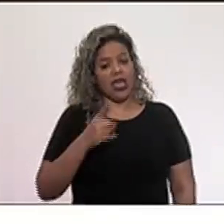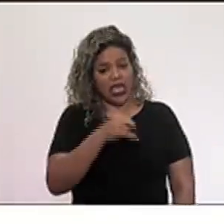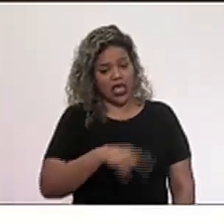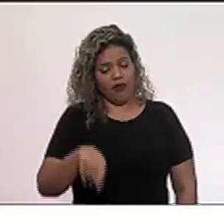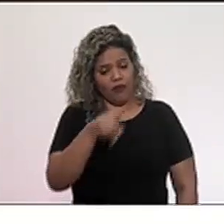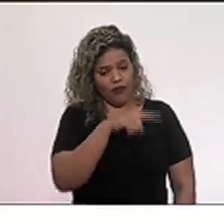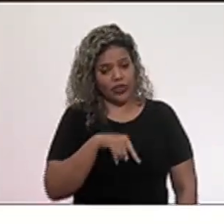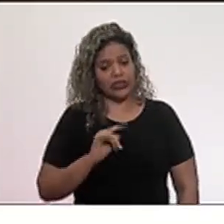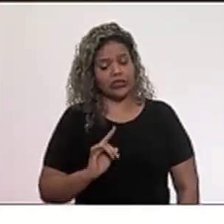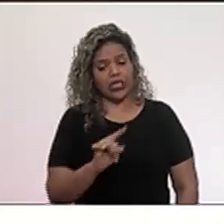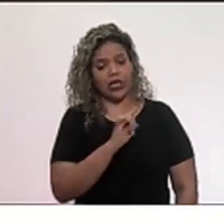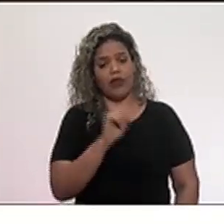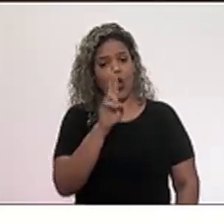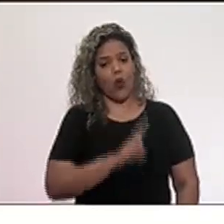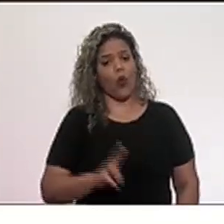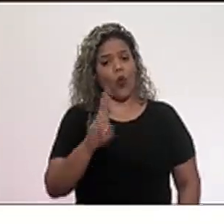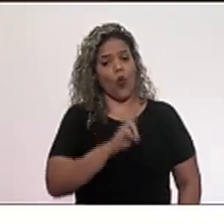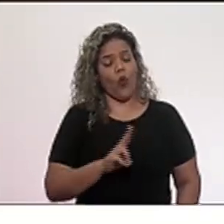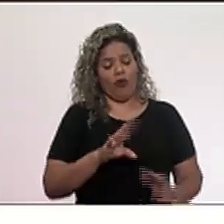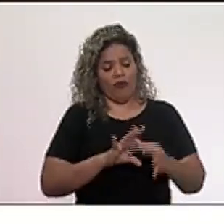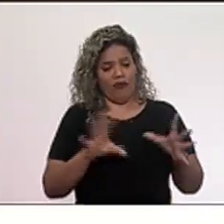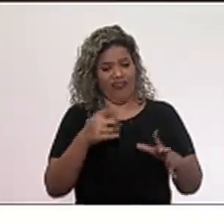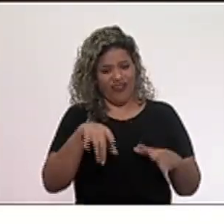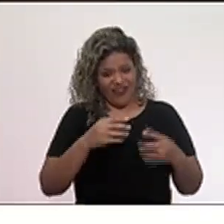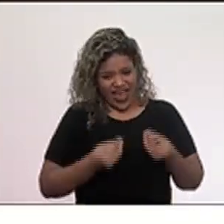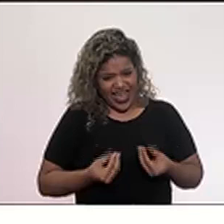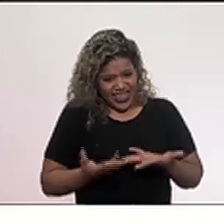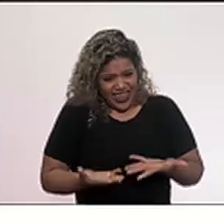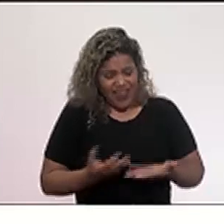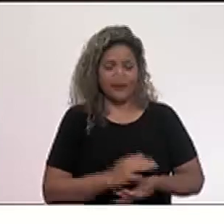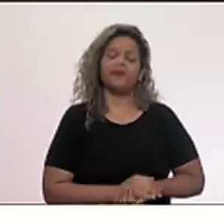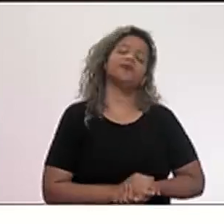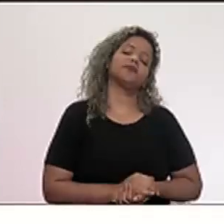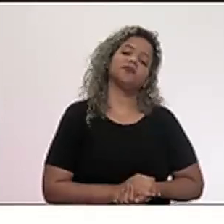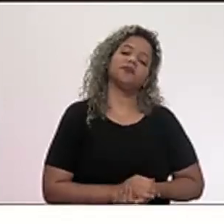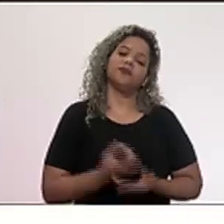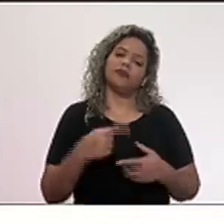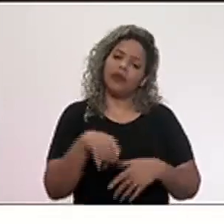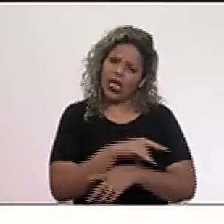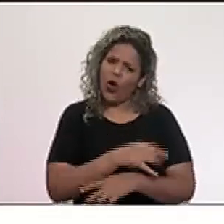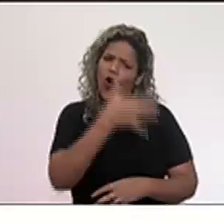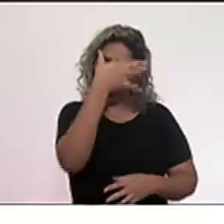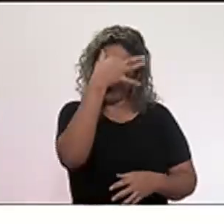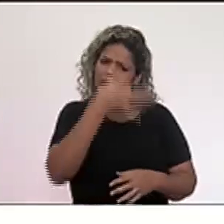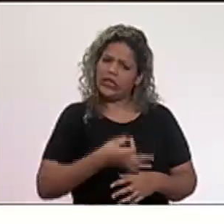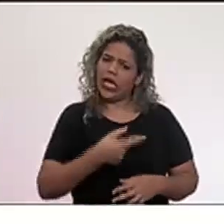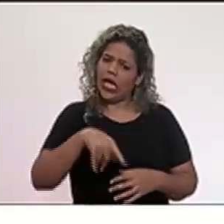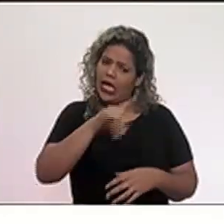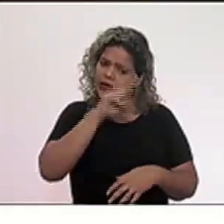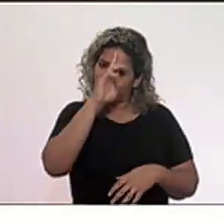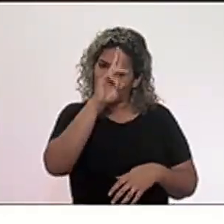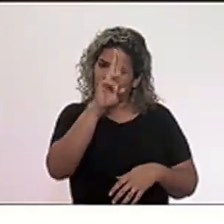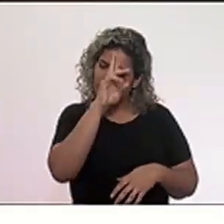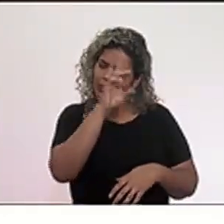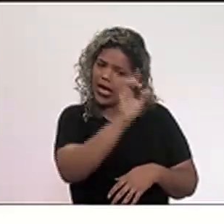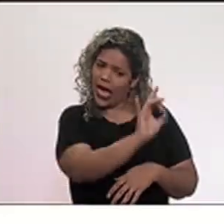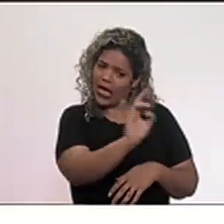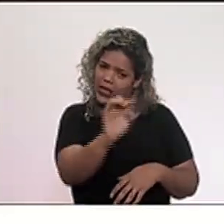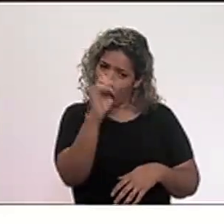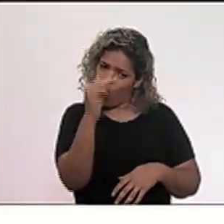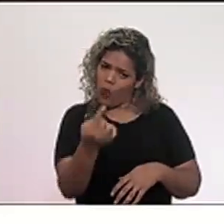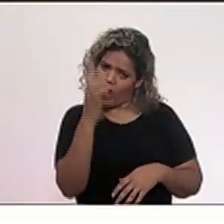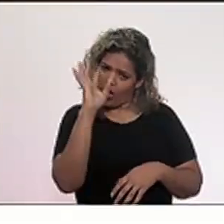excelências serão os arquitetos dessa desgraça. Tenham consciência da responsabilidade de